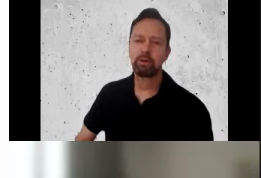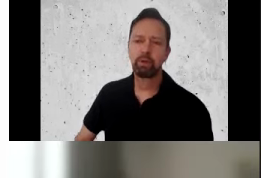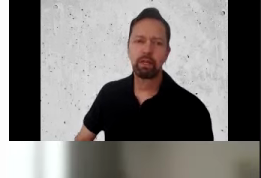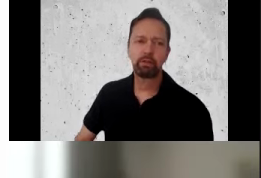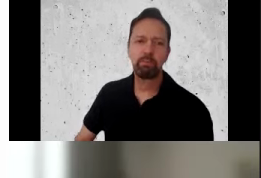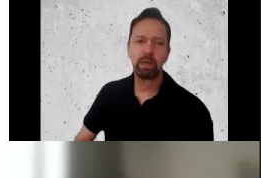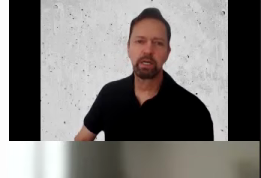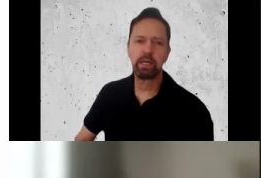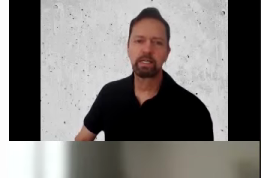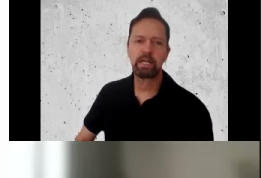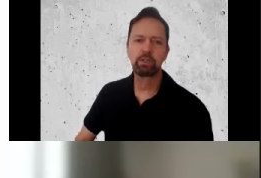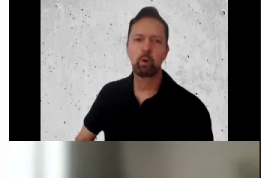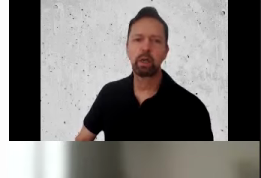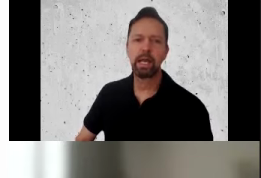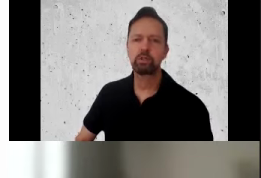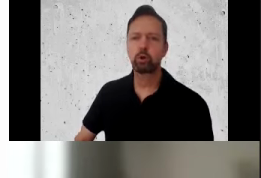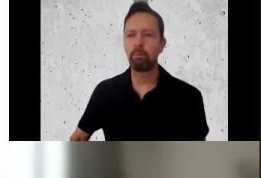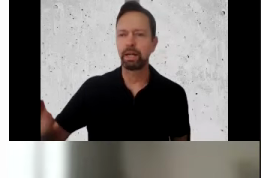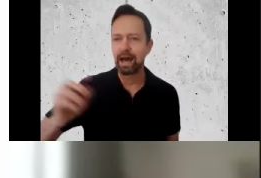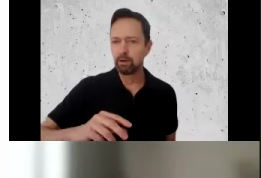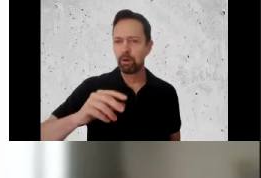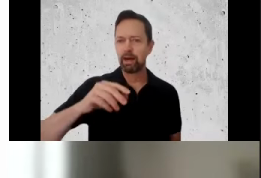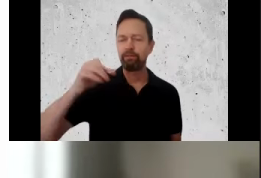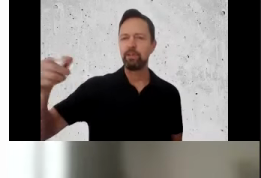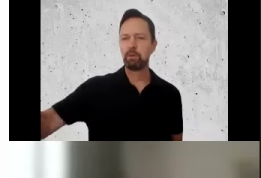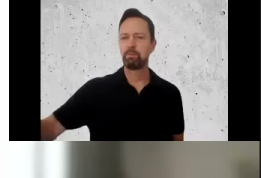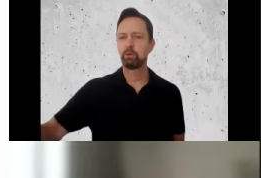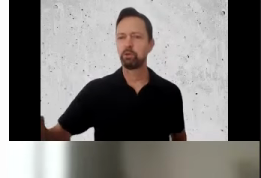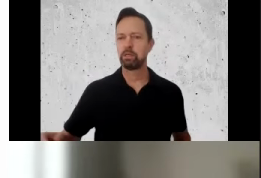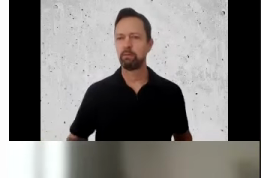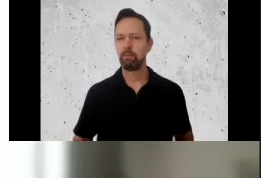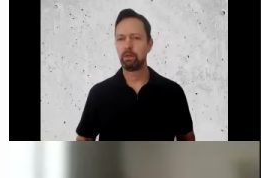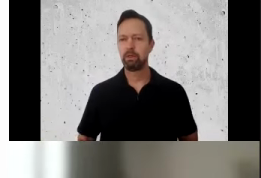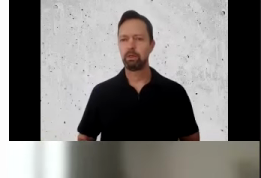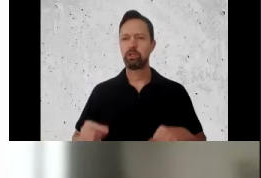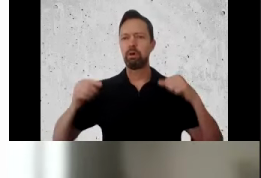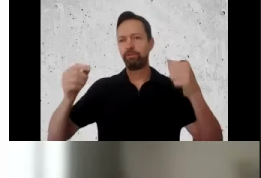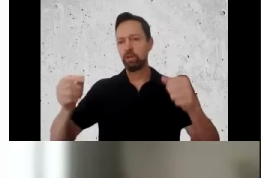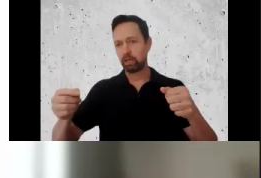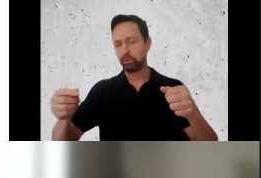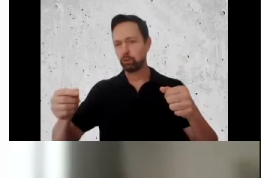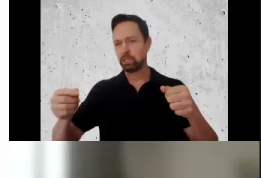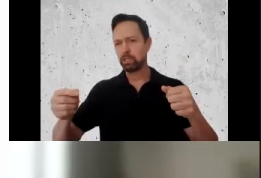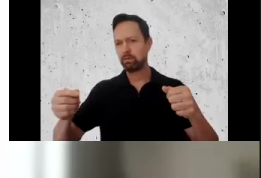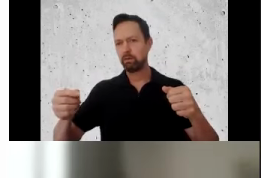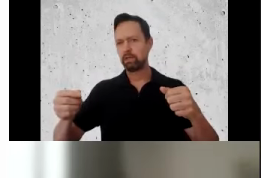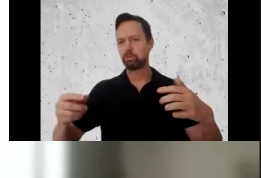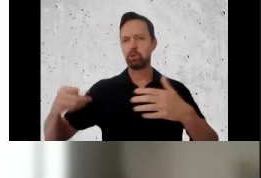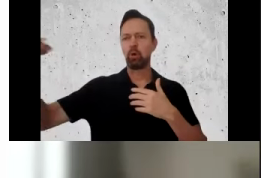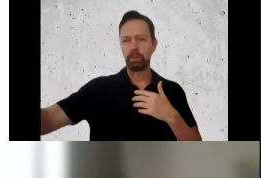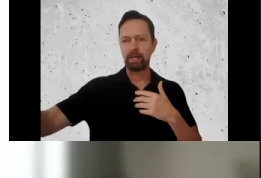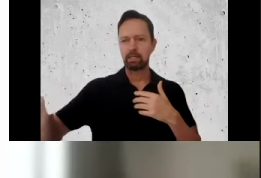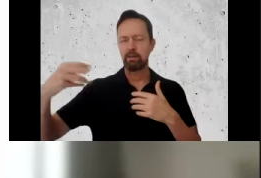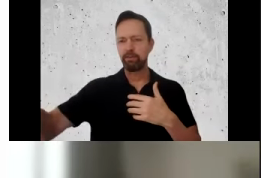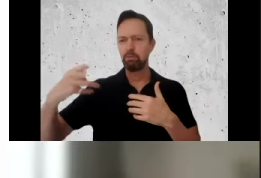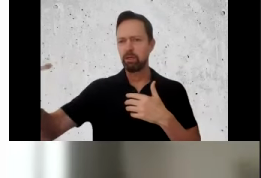produzir. Eu acho que o que eu tinha em mente aqui, eles compraram a firma que produzia. Tinha uma firma que produzia, eles